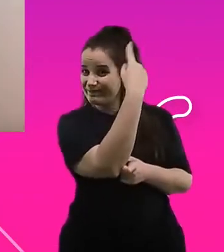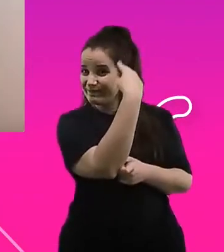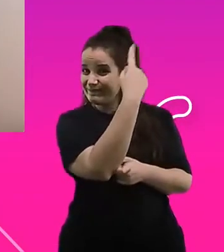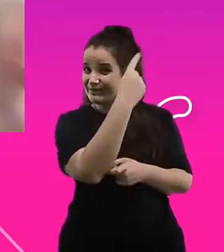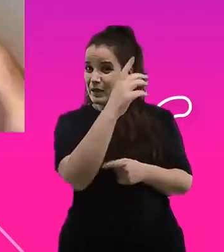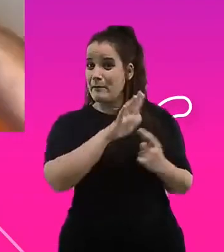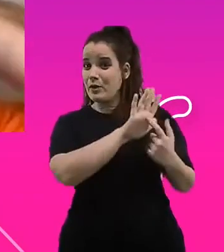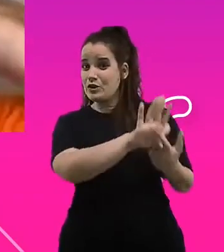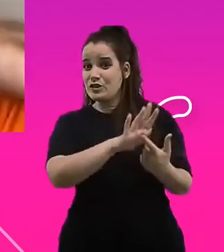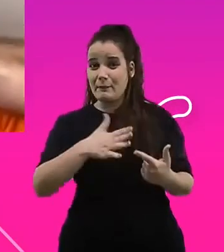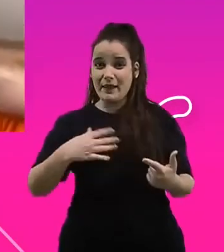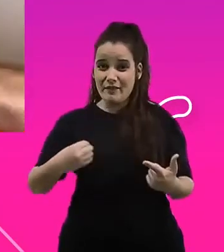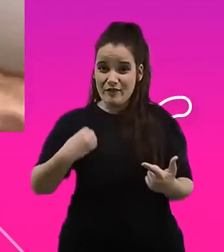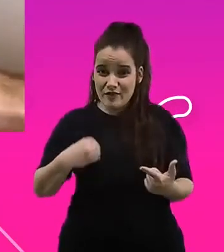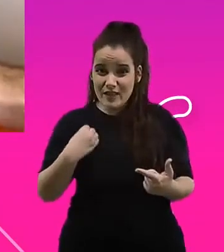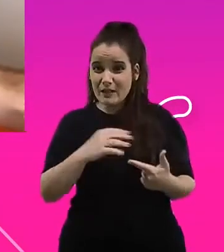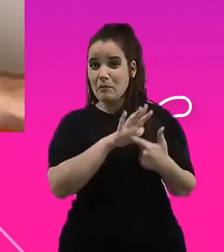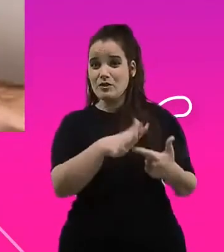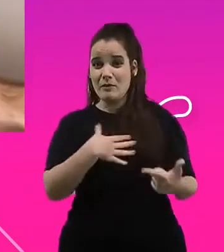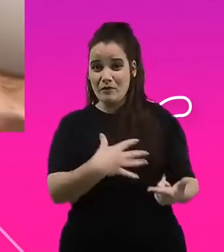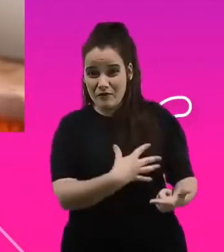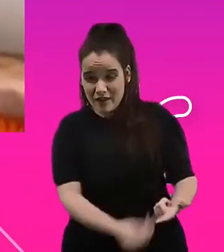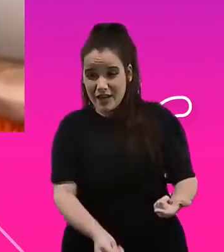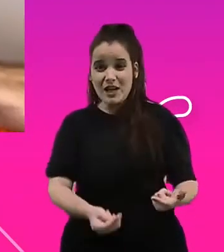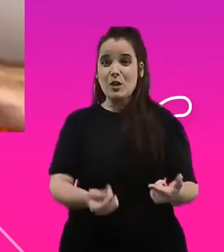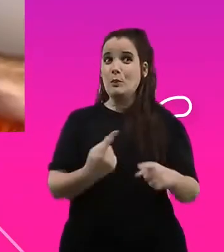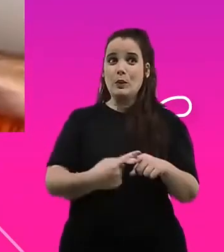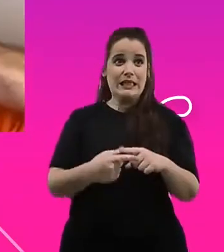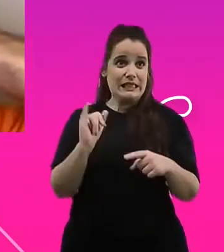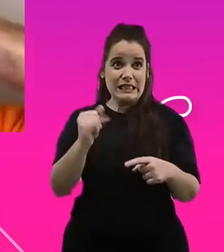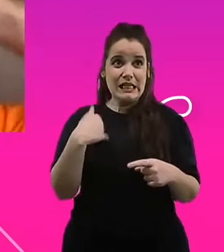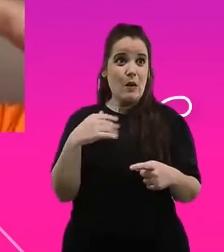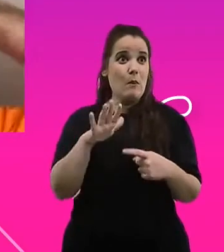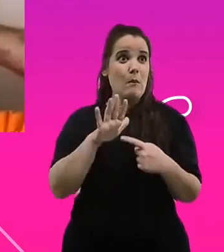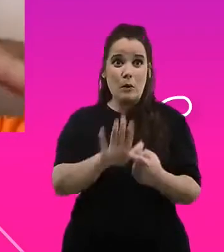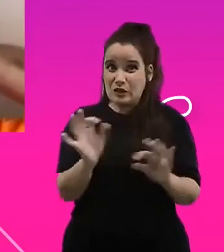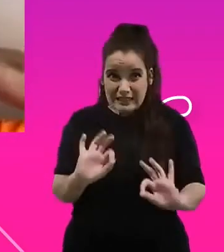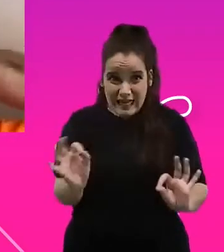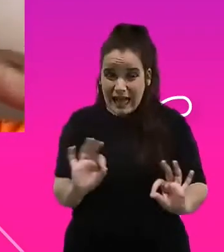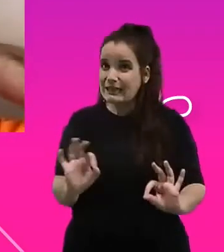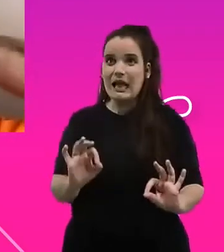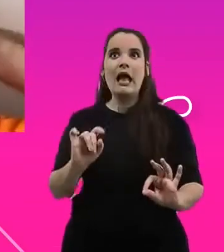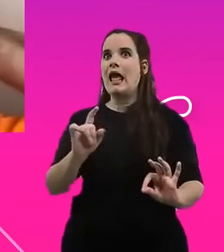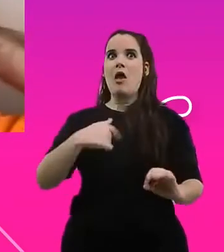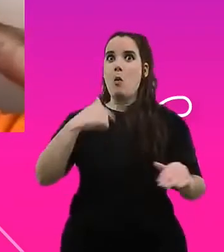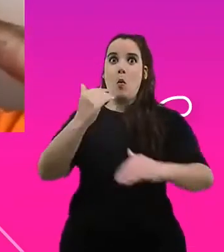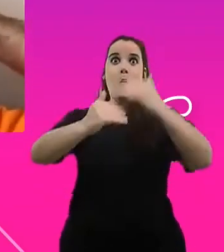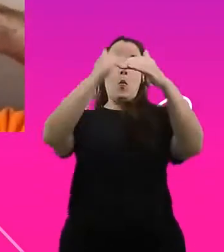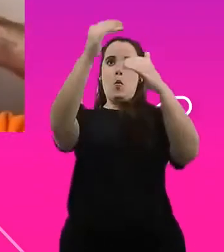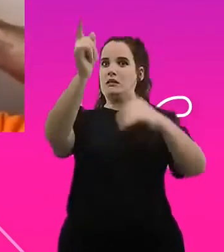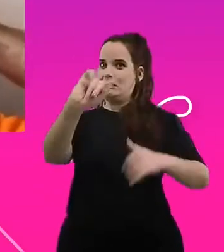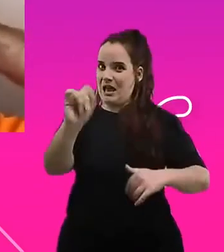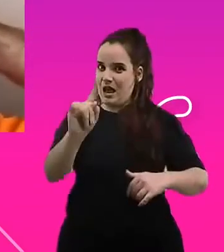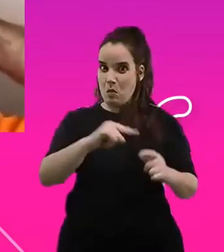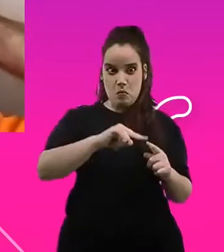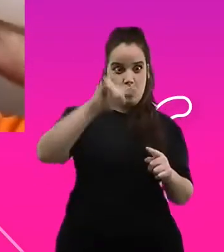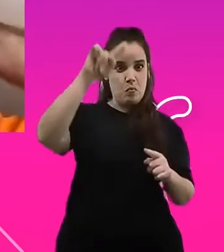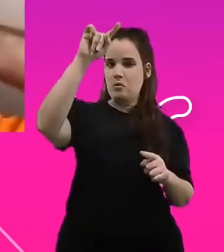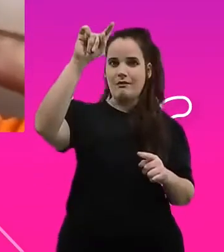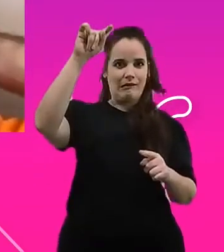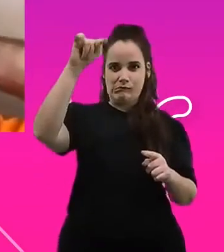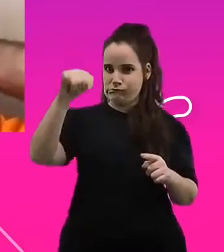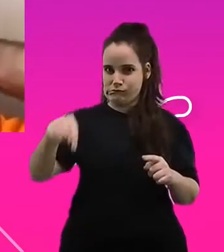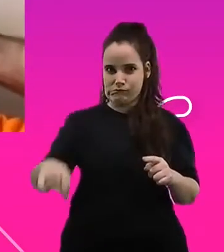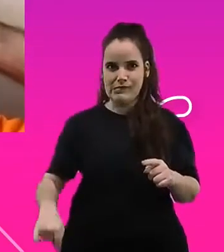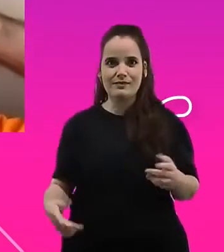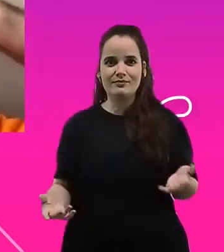fazer tudo, porque senão você não ia vender, você não ia crescer. E quem foi que disse isso? Sabe, quem